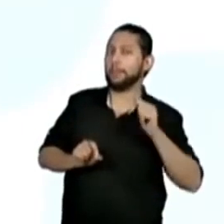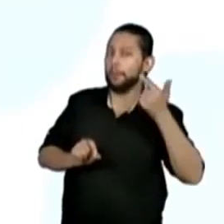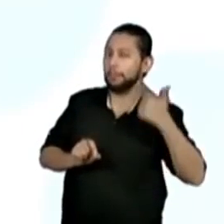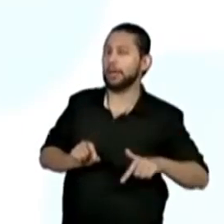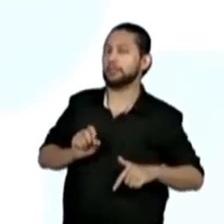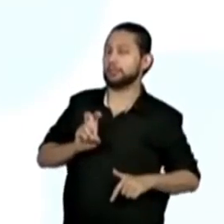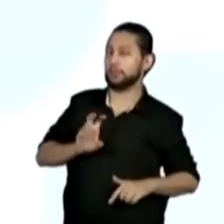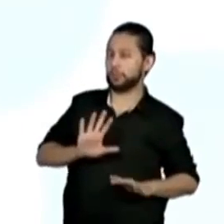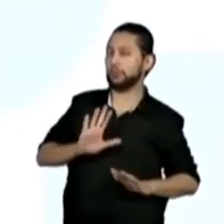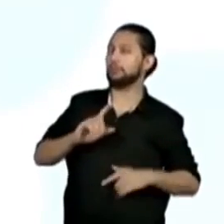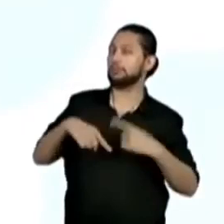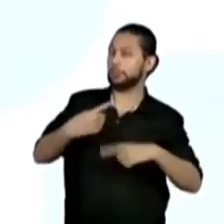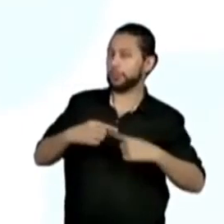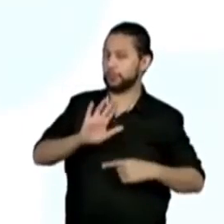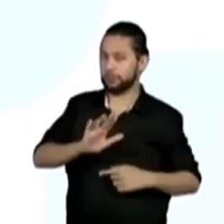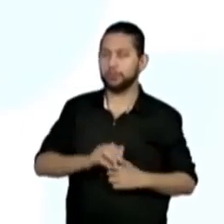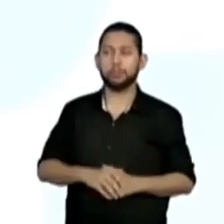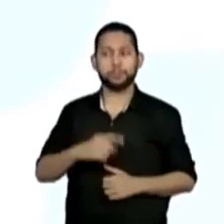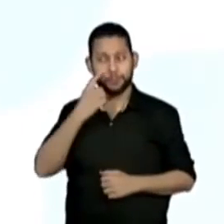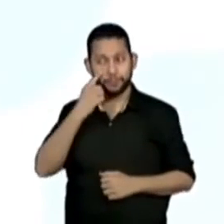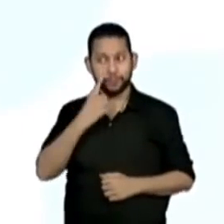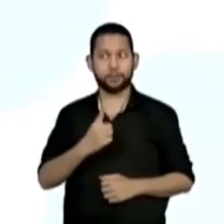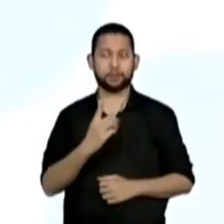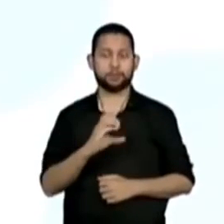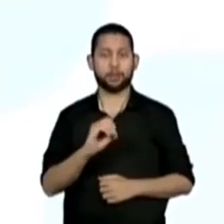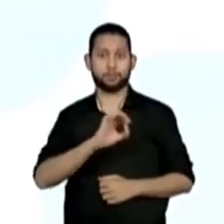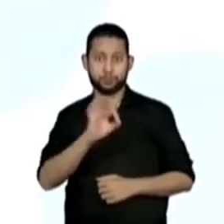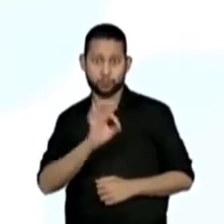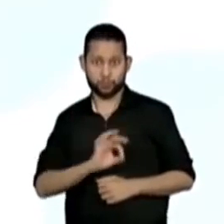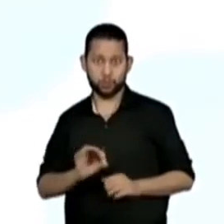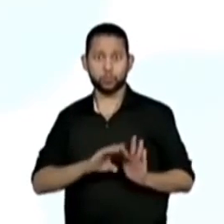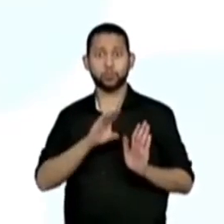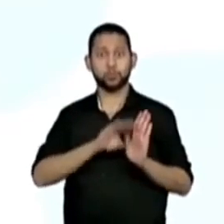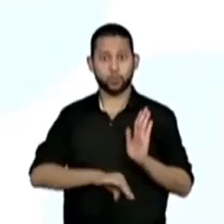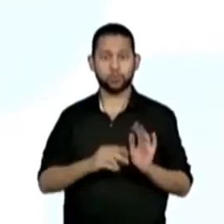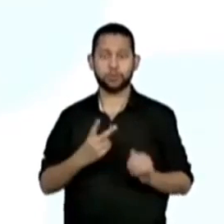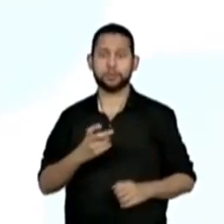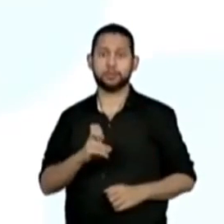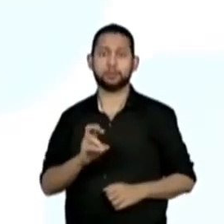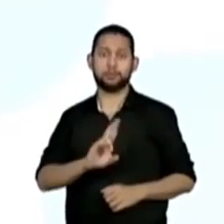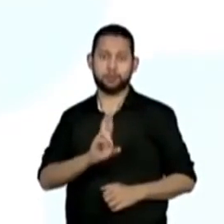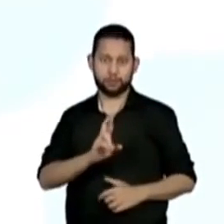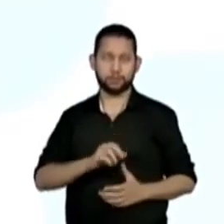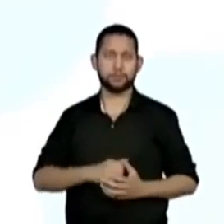10% se pensar em 10% eu vou ter um desconto aqui de R